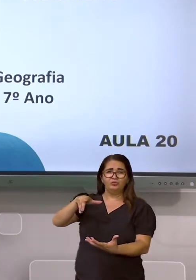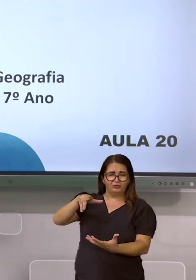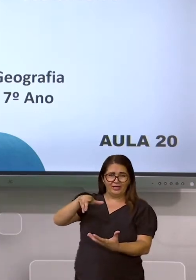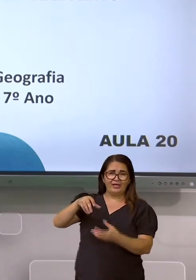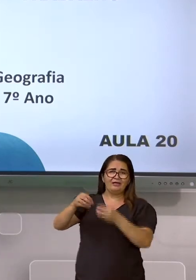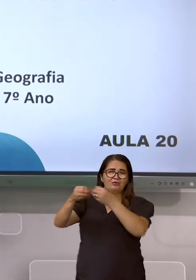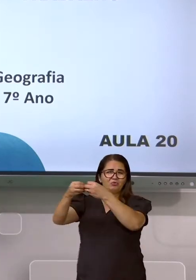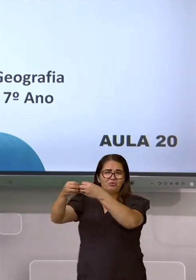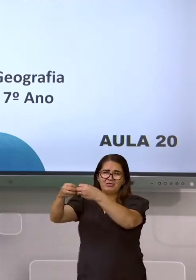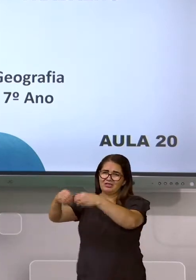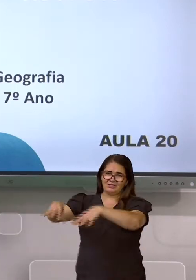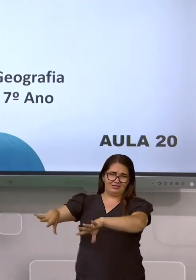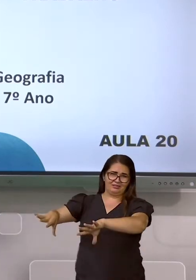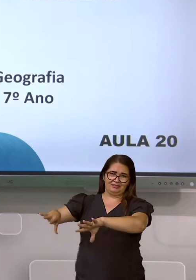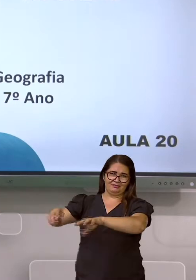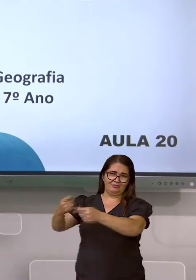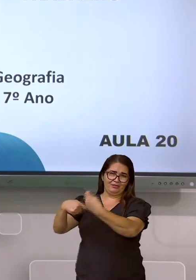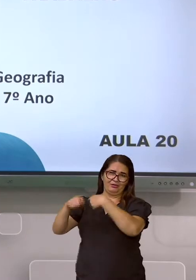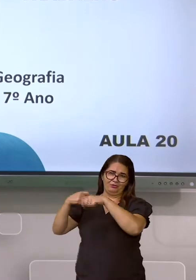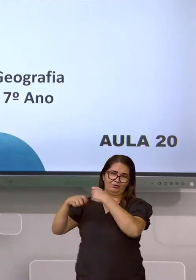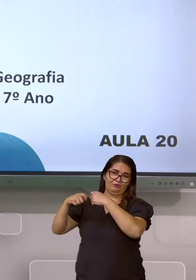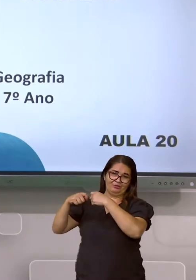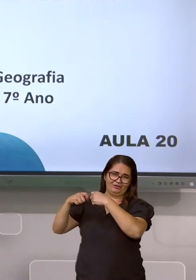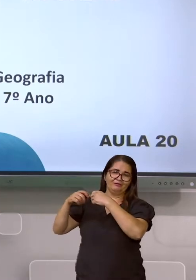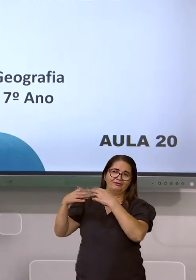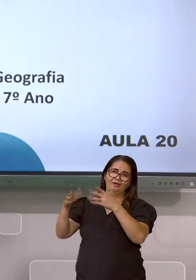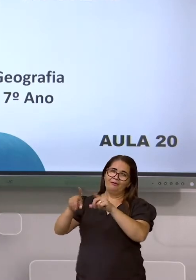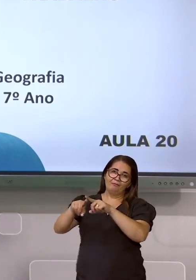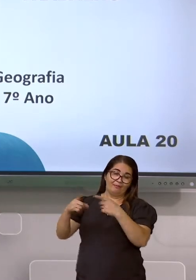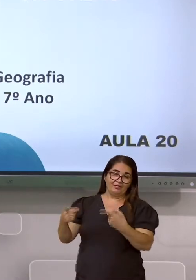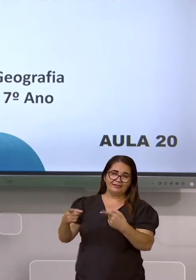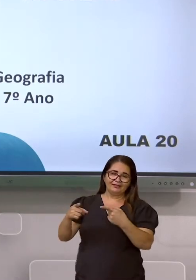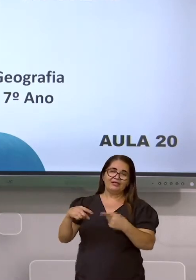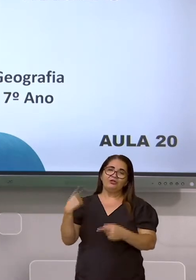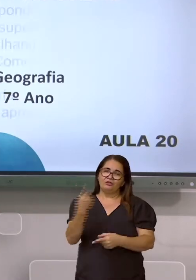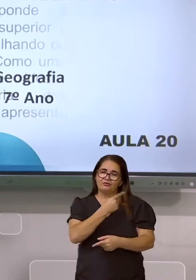sobre população e o trabalho. Tranquilo?